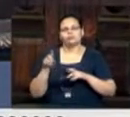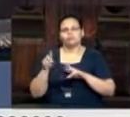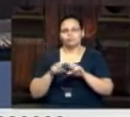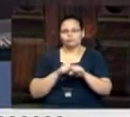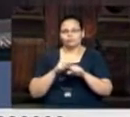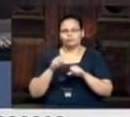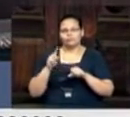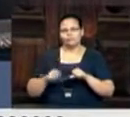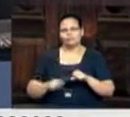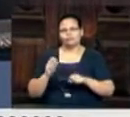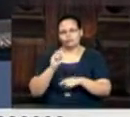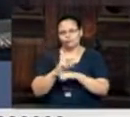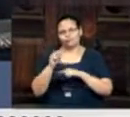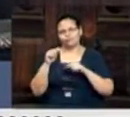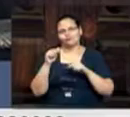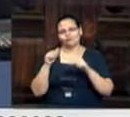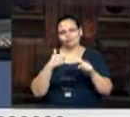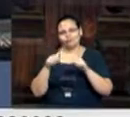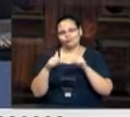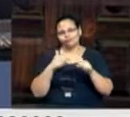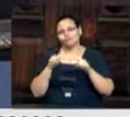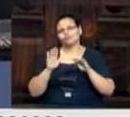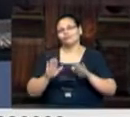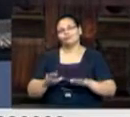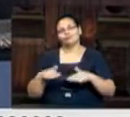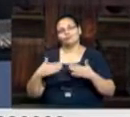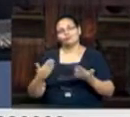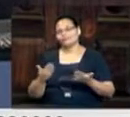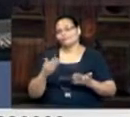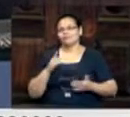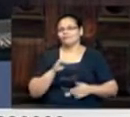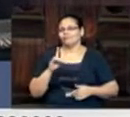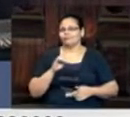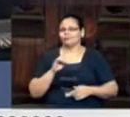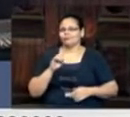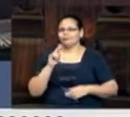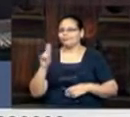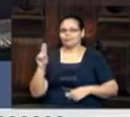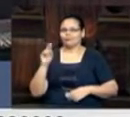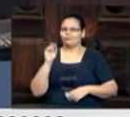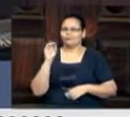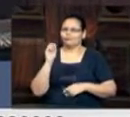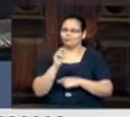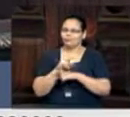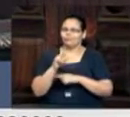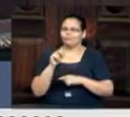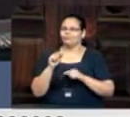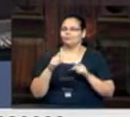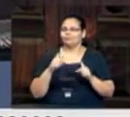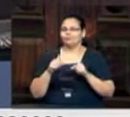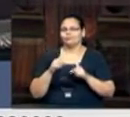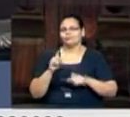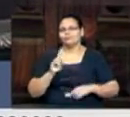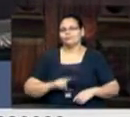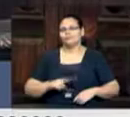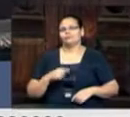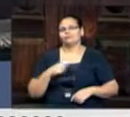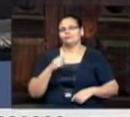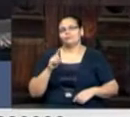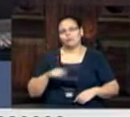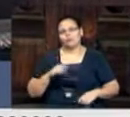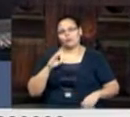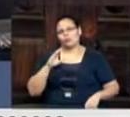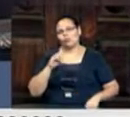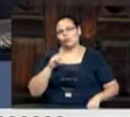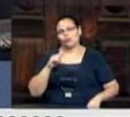investidura no cargo, porém não foram nomeados. É a sexta turma de convocados, de